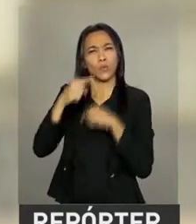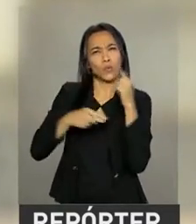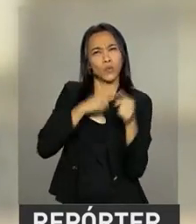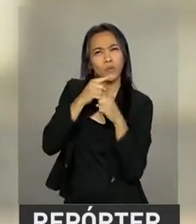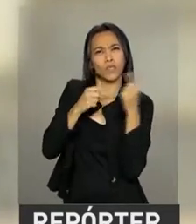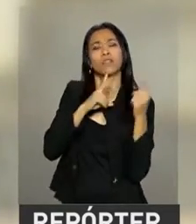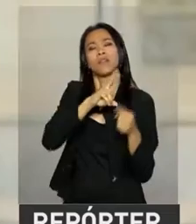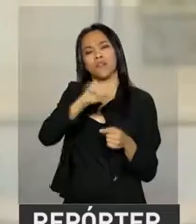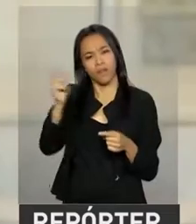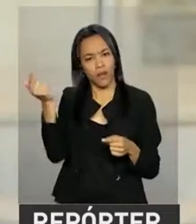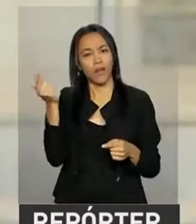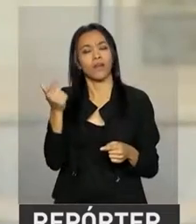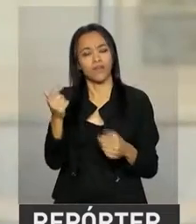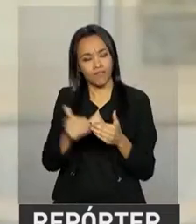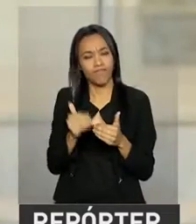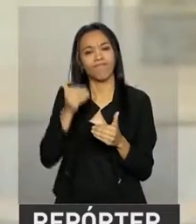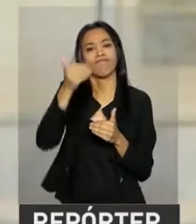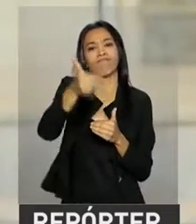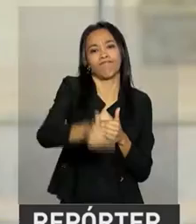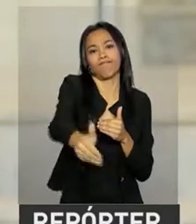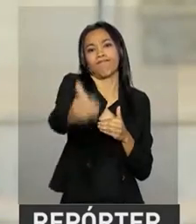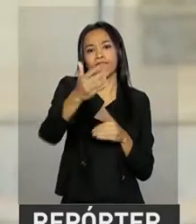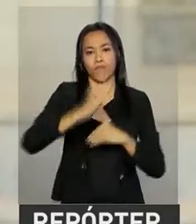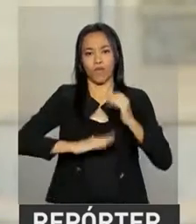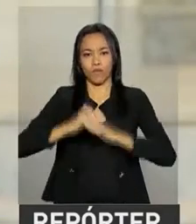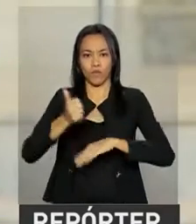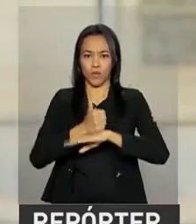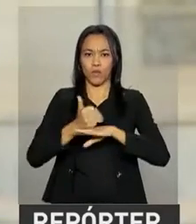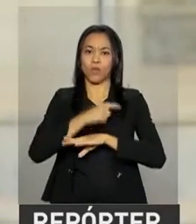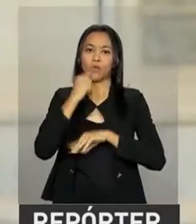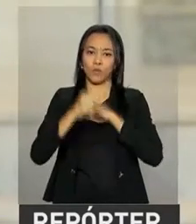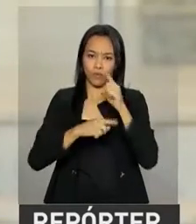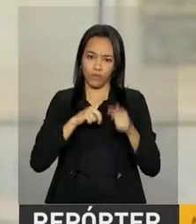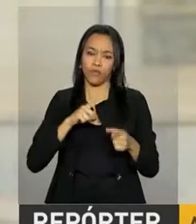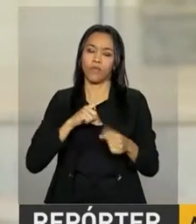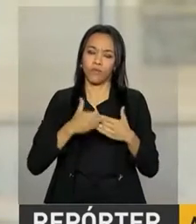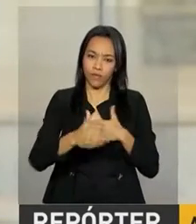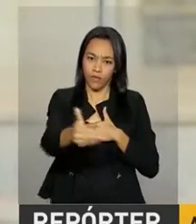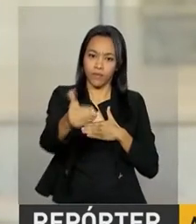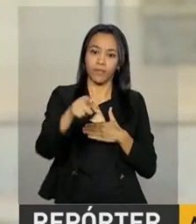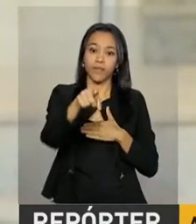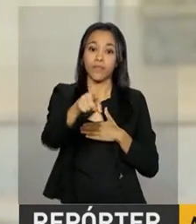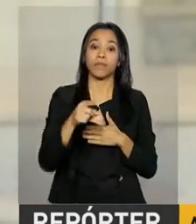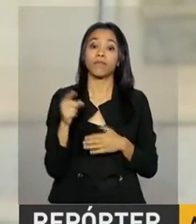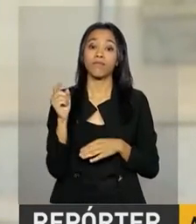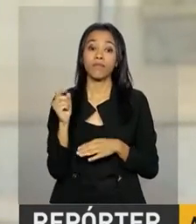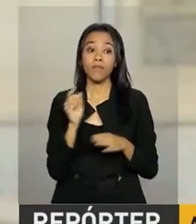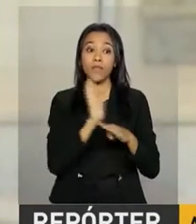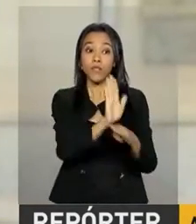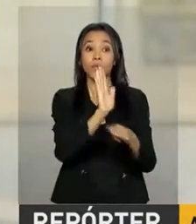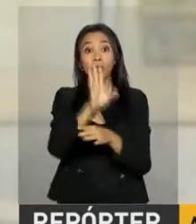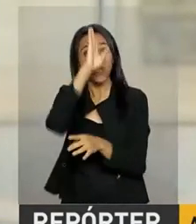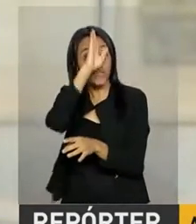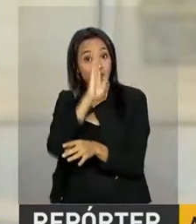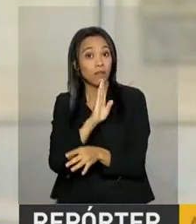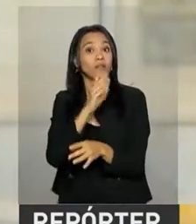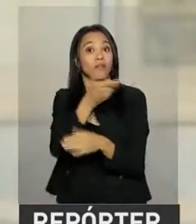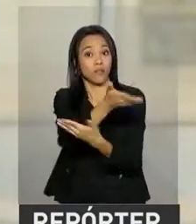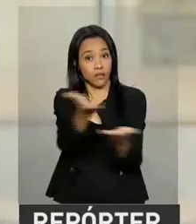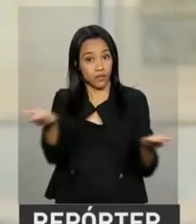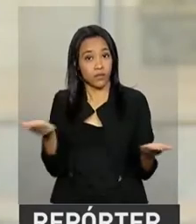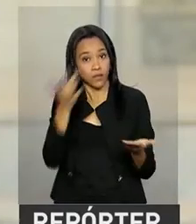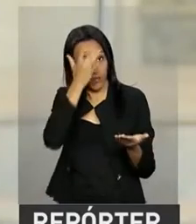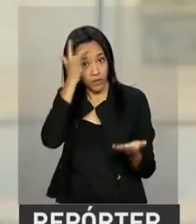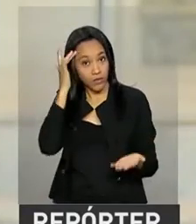quais ele irá se deparar ao longo de sua trajetória profissional. A gente presta um serviço à comunidade de forma gratuita e a